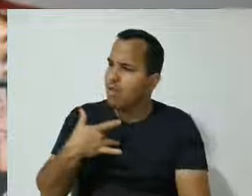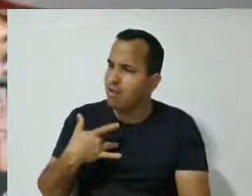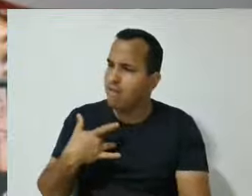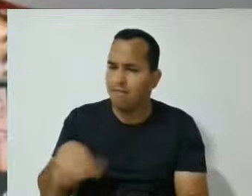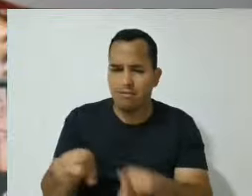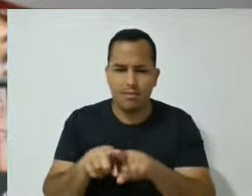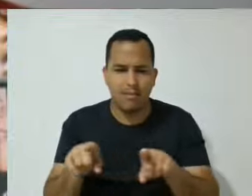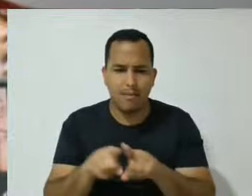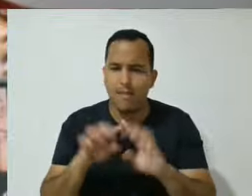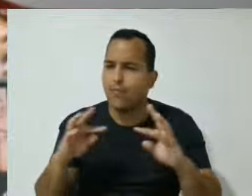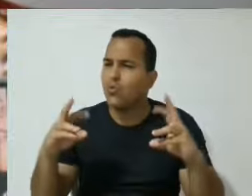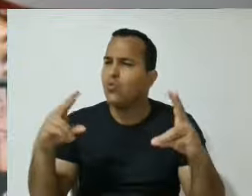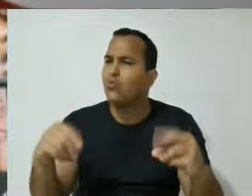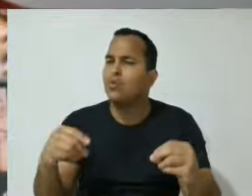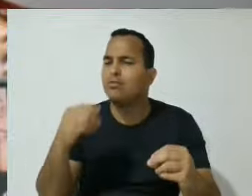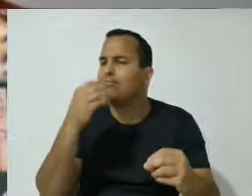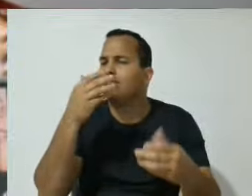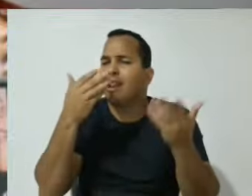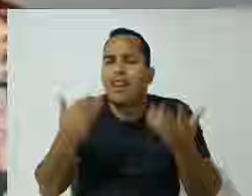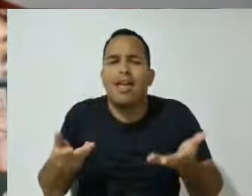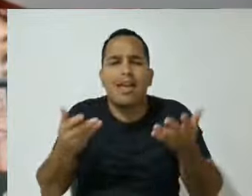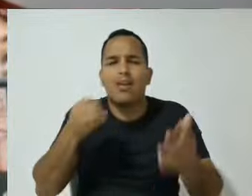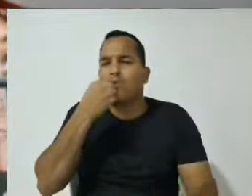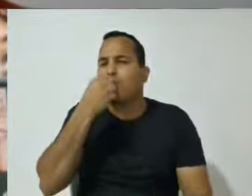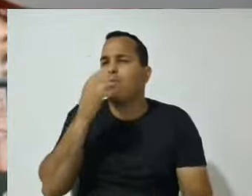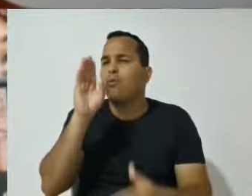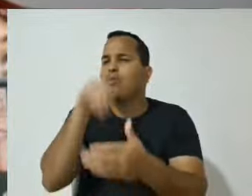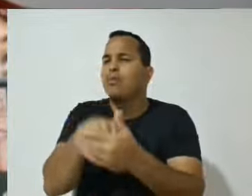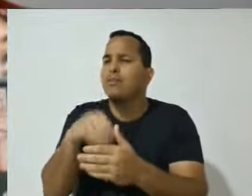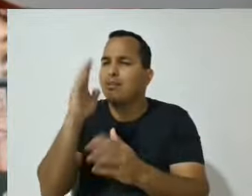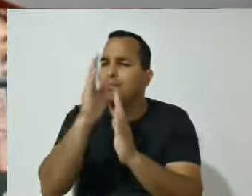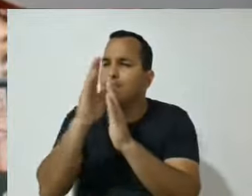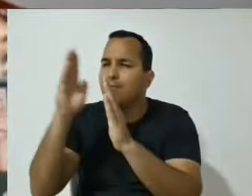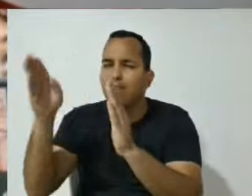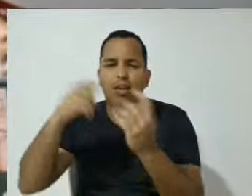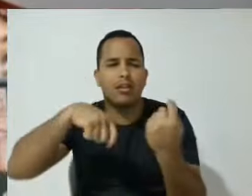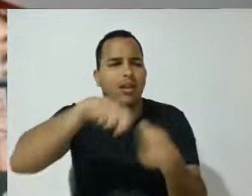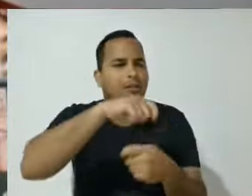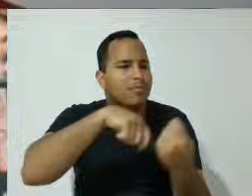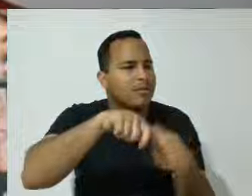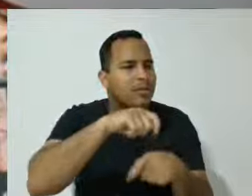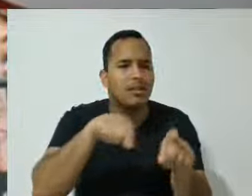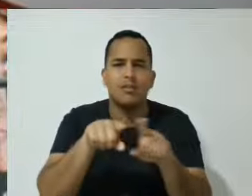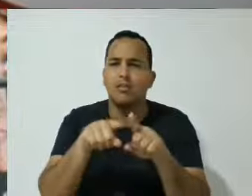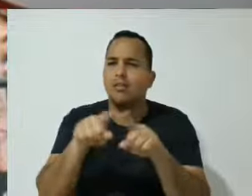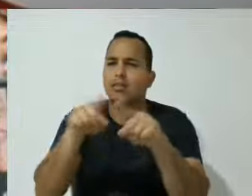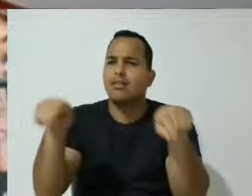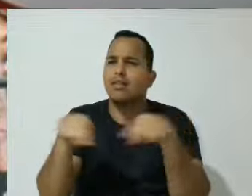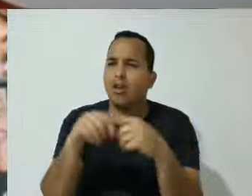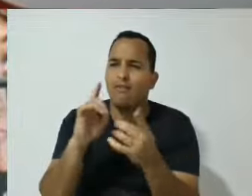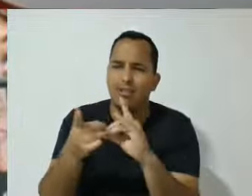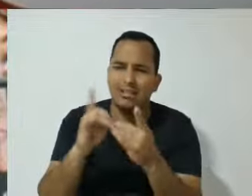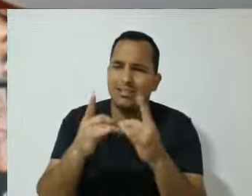clima bom, sabe, dentro da biblioteca, na administração, na sala de oficina, seja onde for, ela vai se